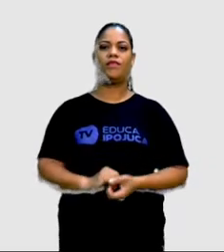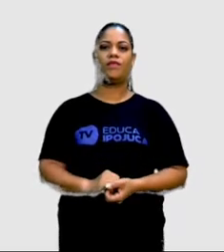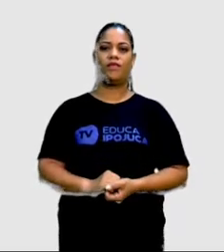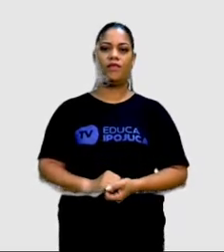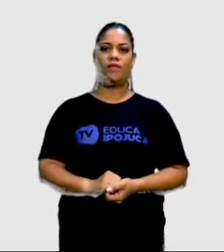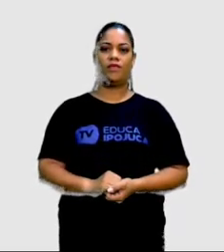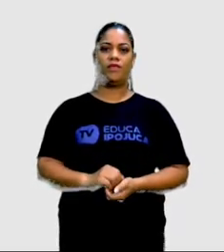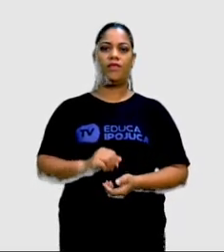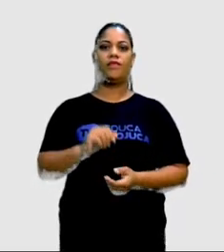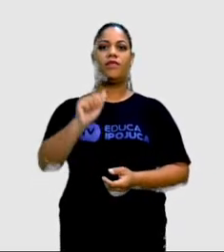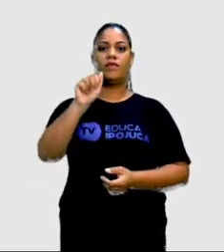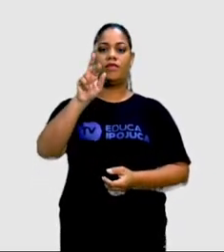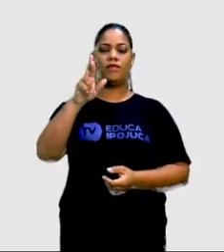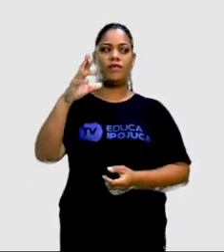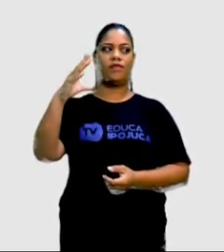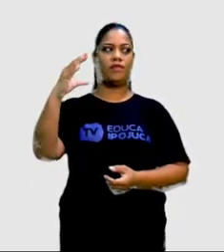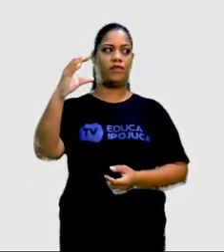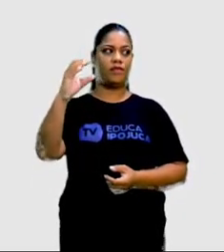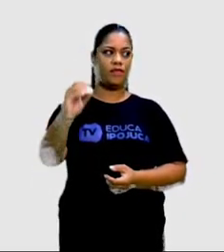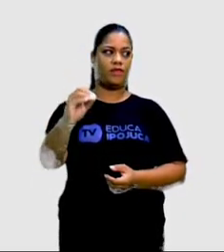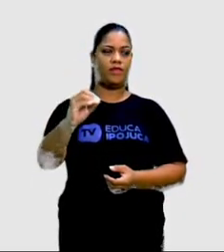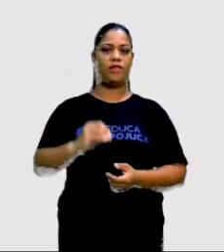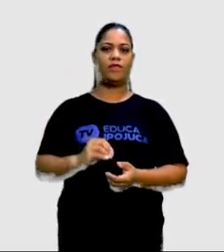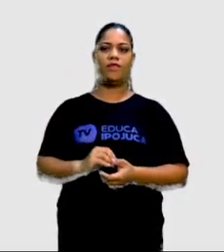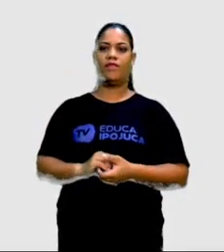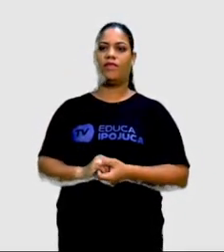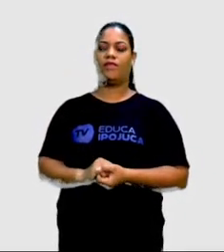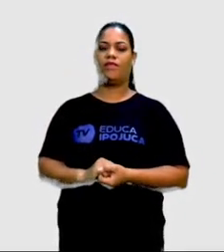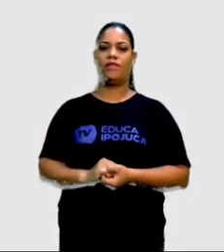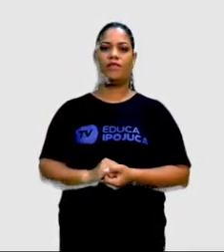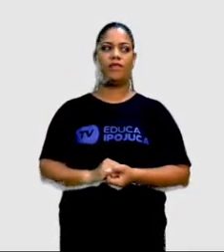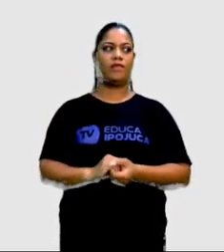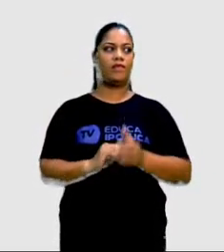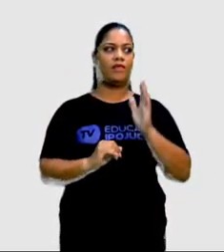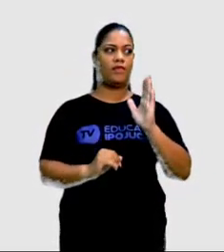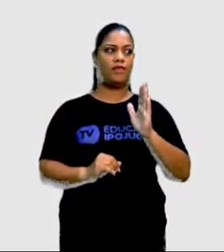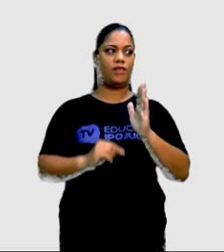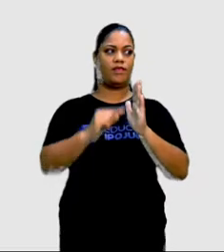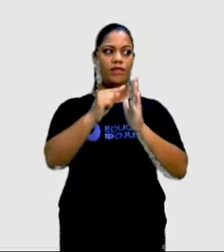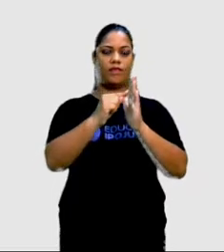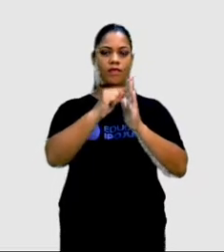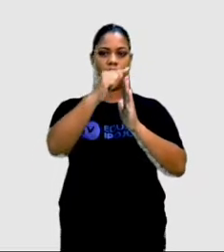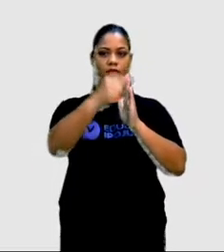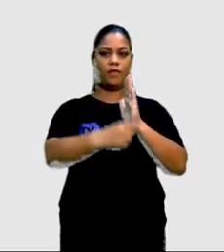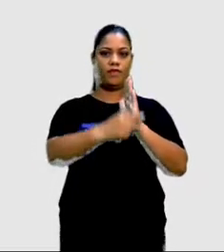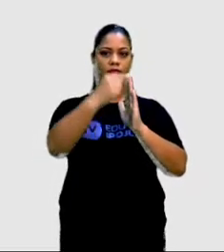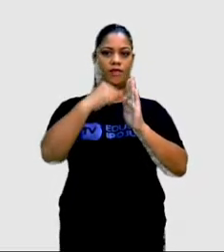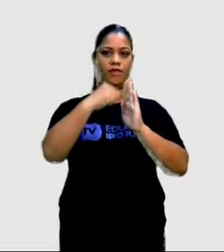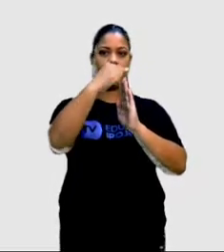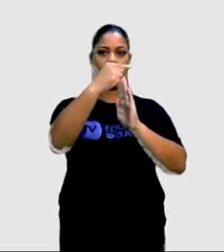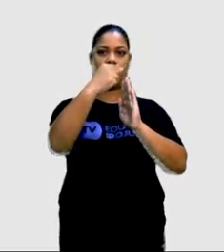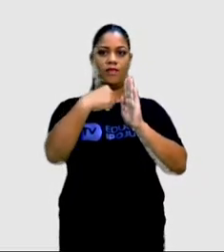O arco é uma parte da circunferência delimitada por dois pontos.